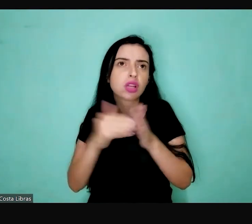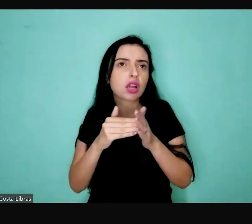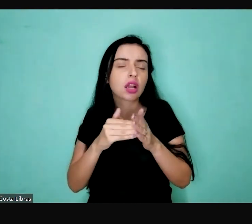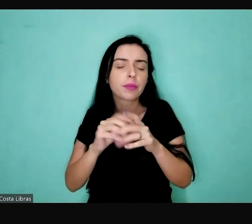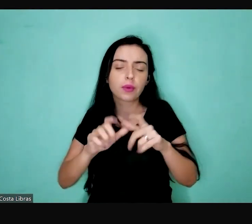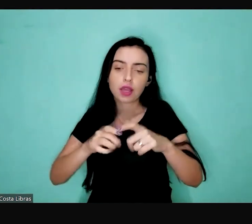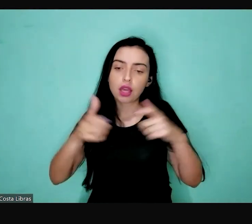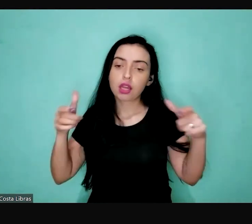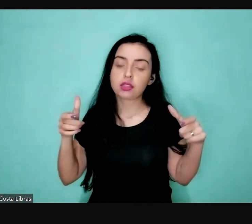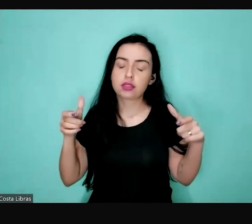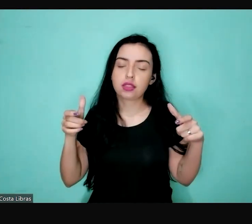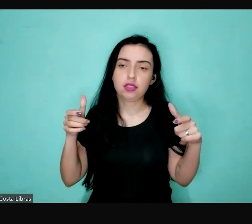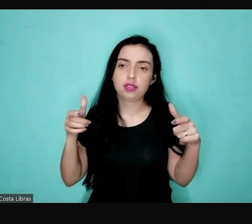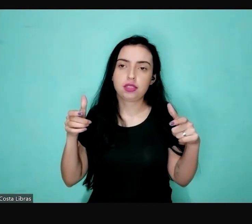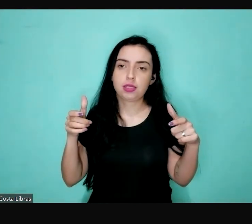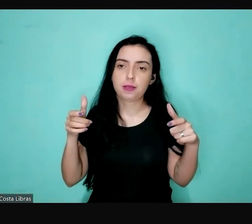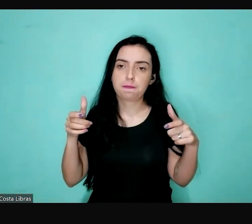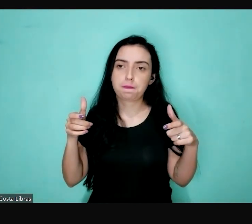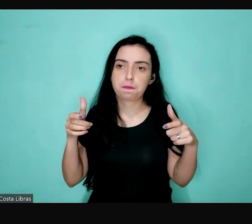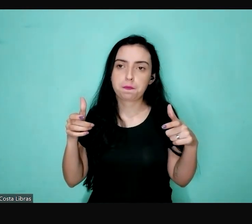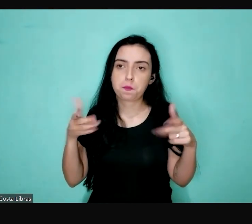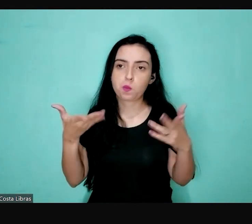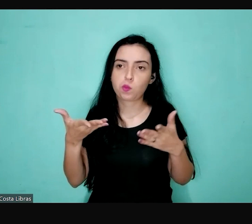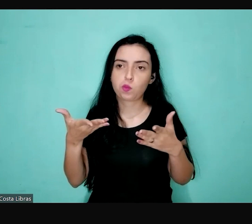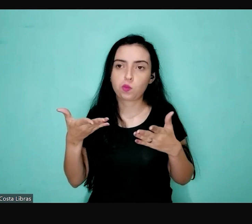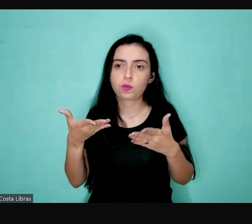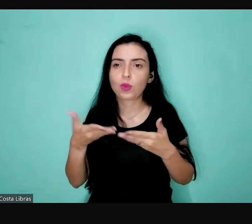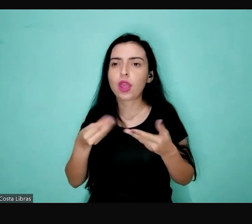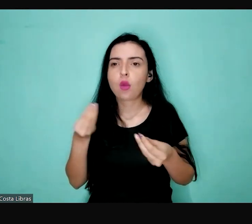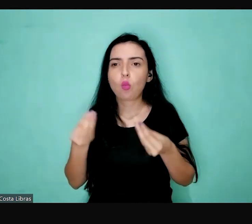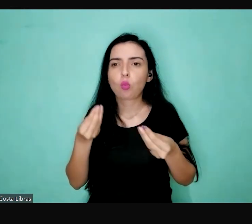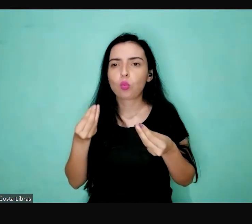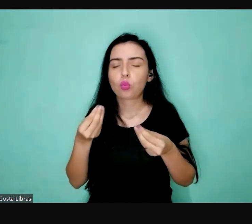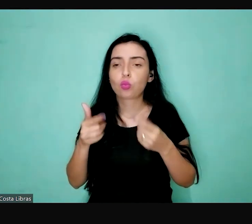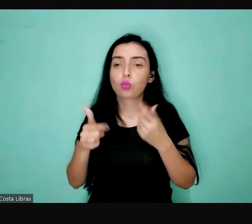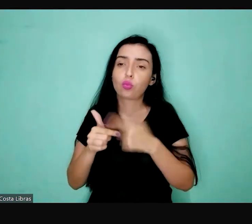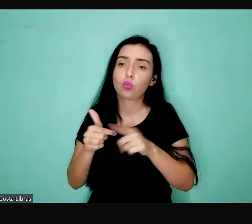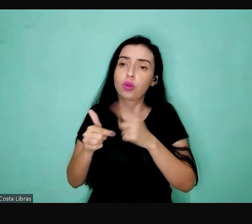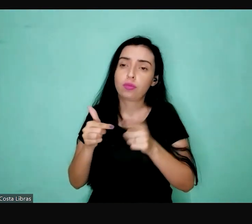tamanho? Isso é um problema